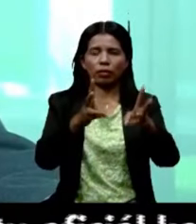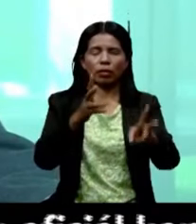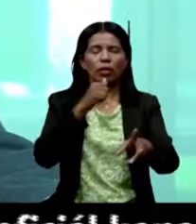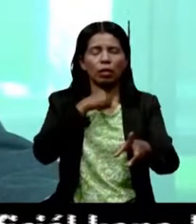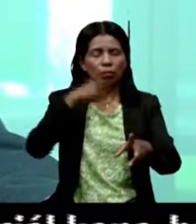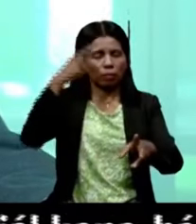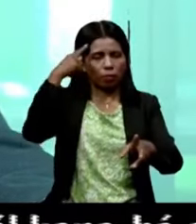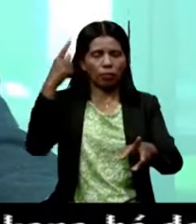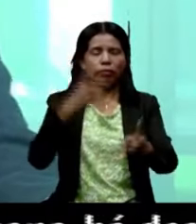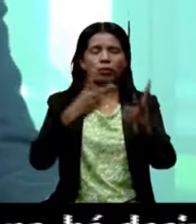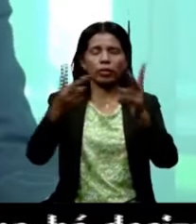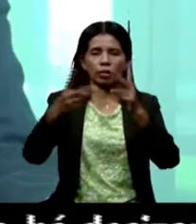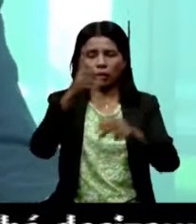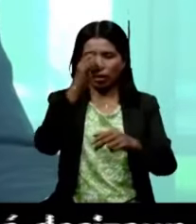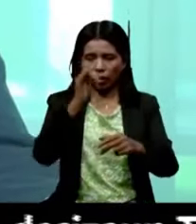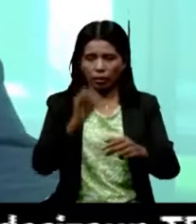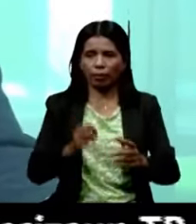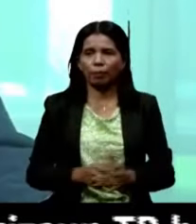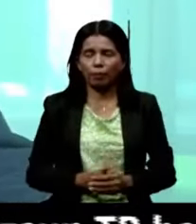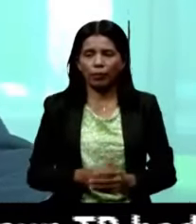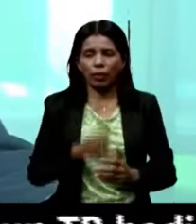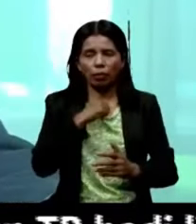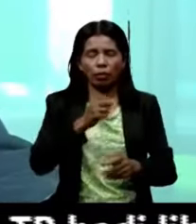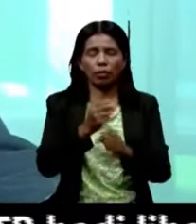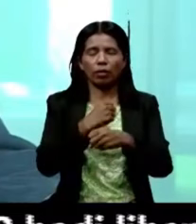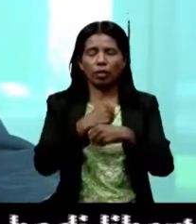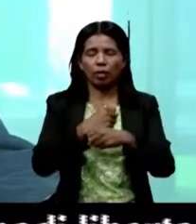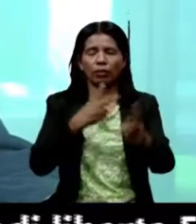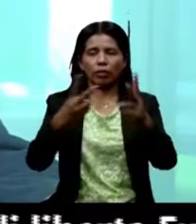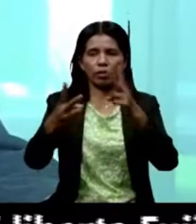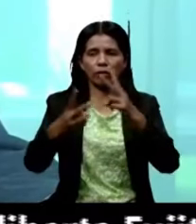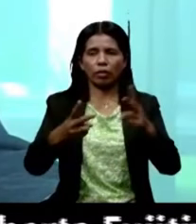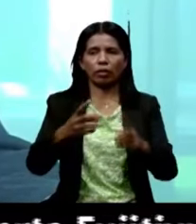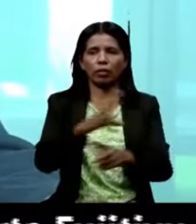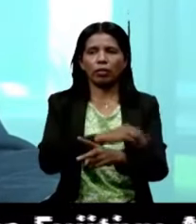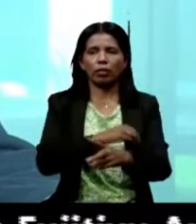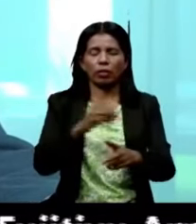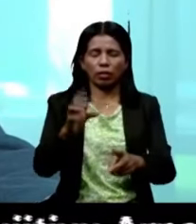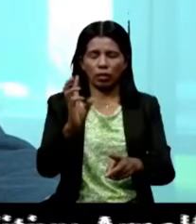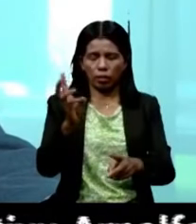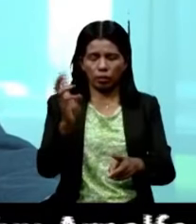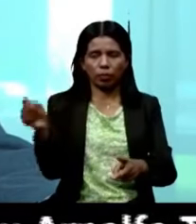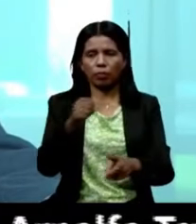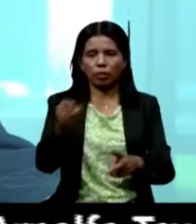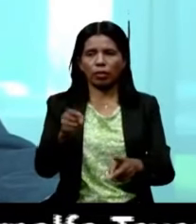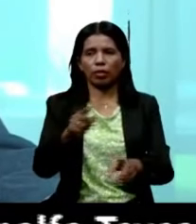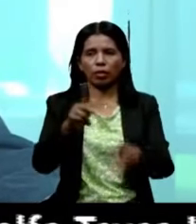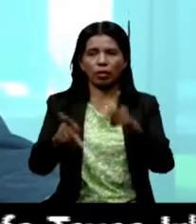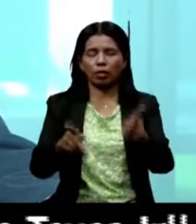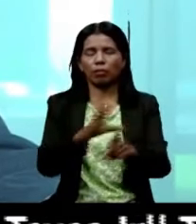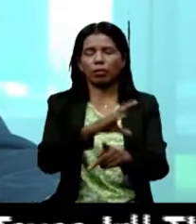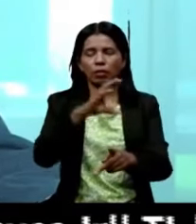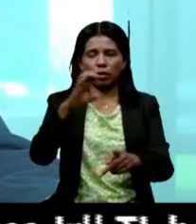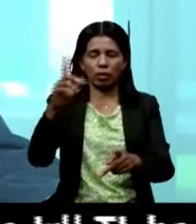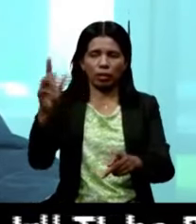visita e Dili lara. Dili bele a mo papa bele halo visita quase 70%. Sarani serbelehe ini CCD Dili,